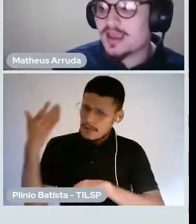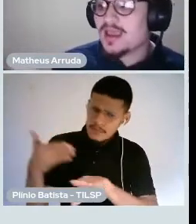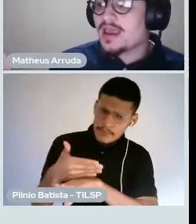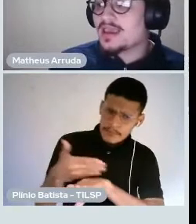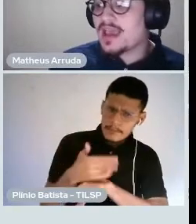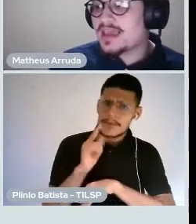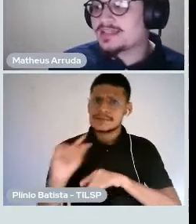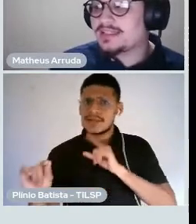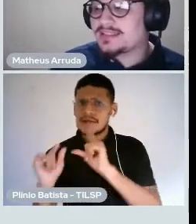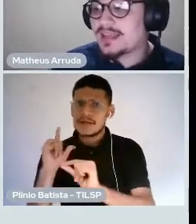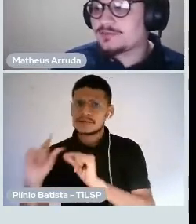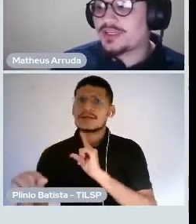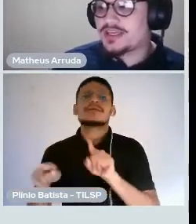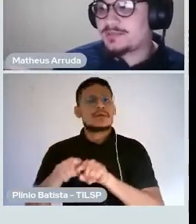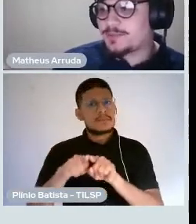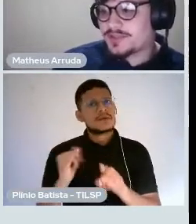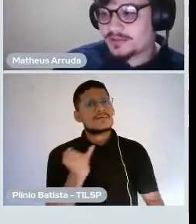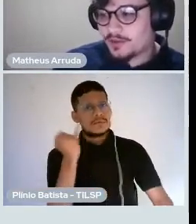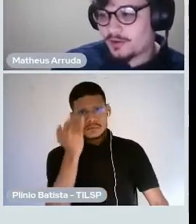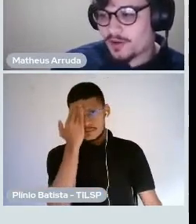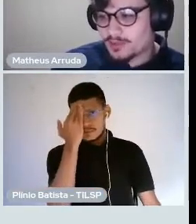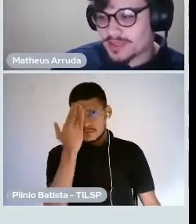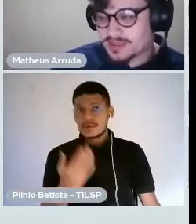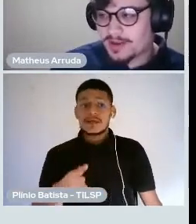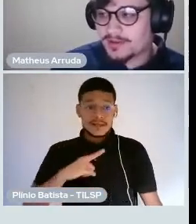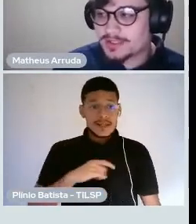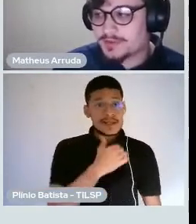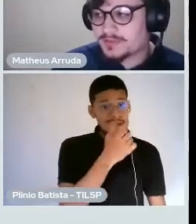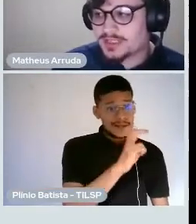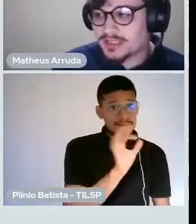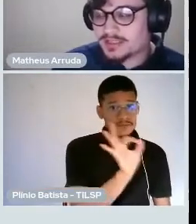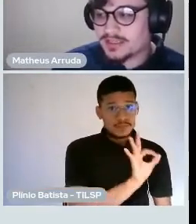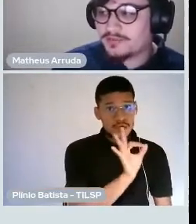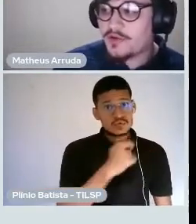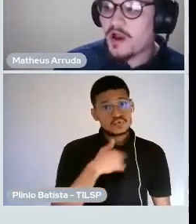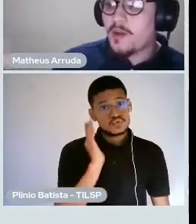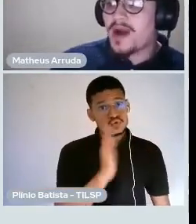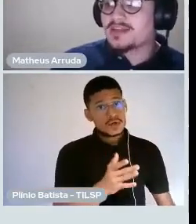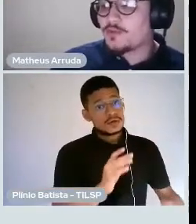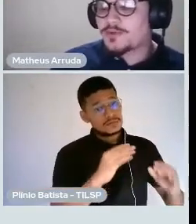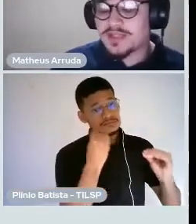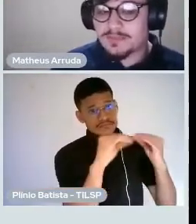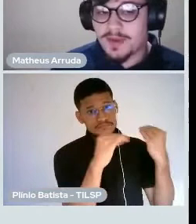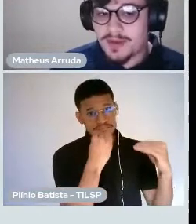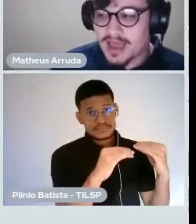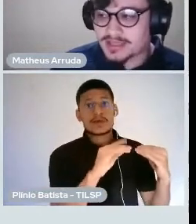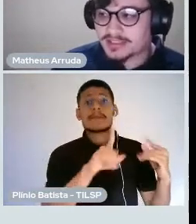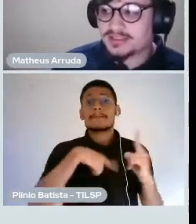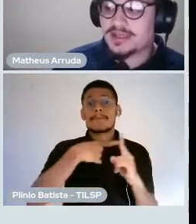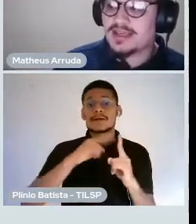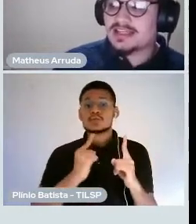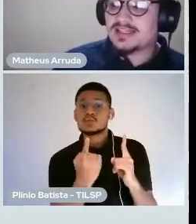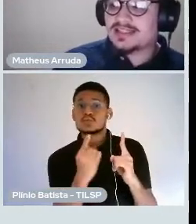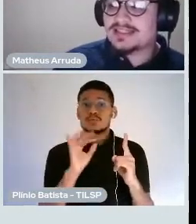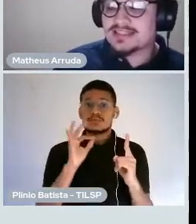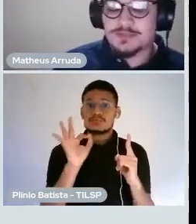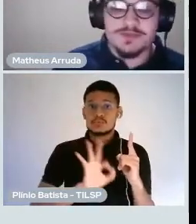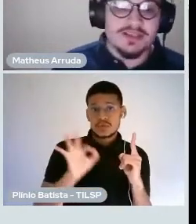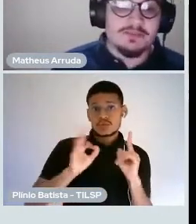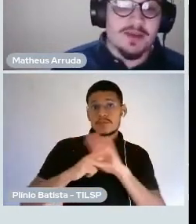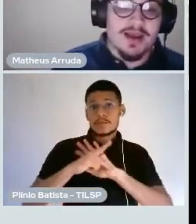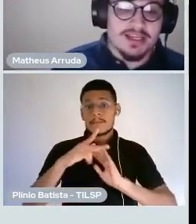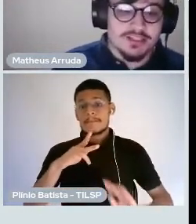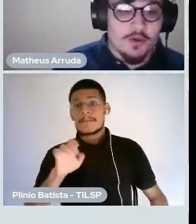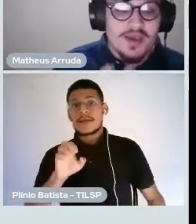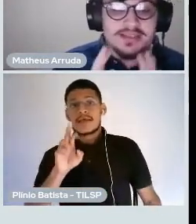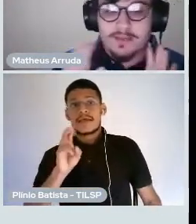Tá? E aí a gente tem os 15% que eu coloquei do exemplo do crescimento vegetativo, mais 1% de permilagem. E a gente tem